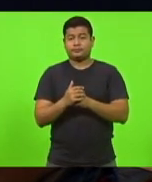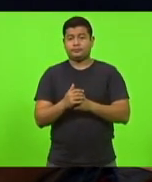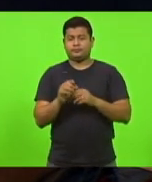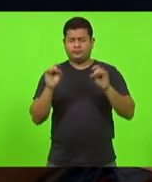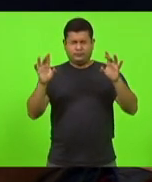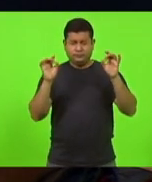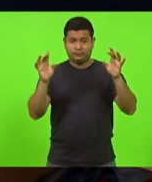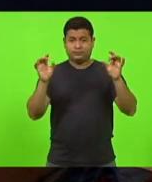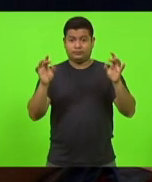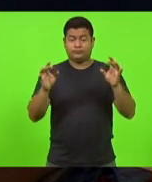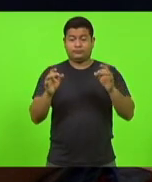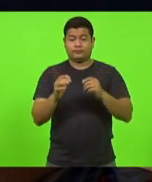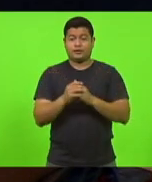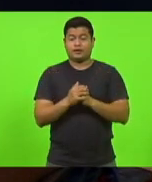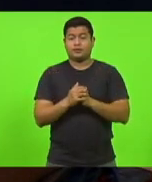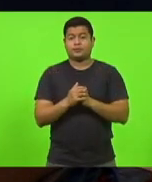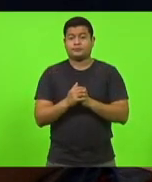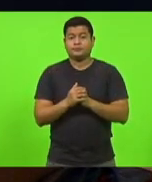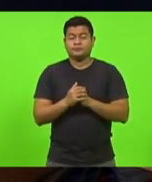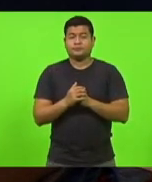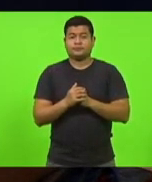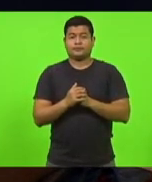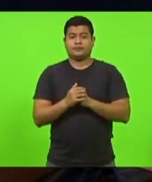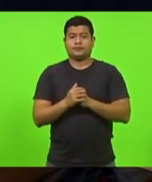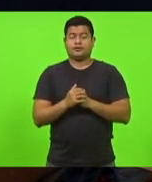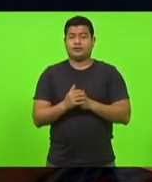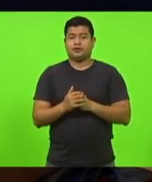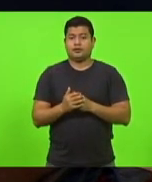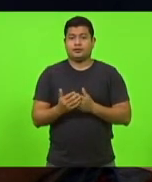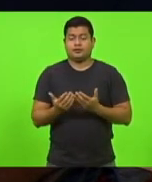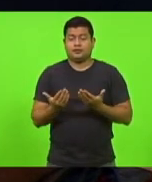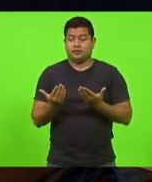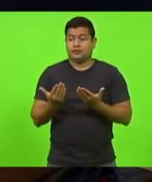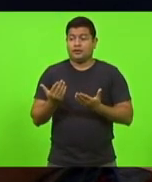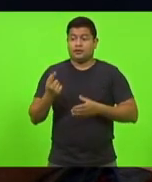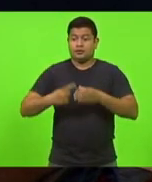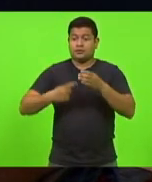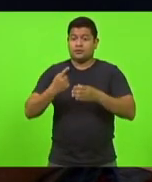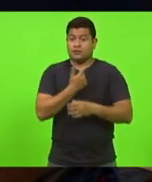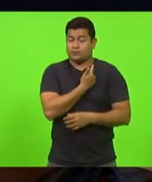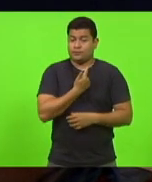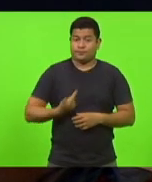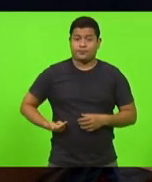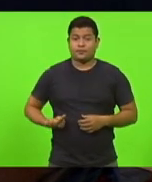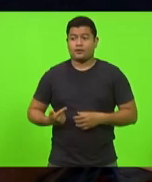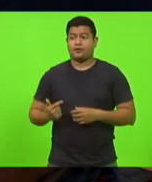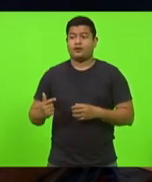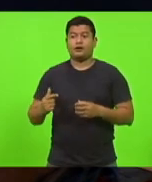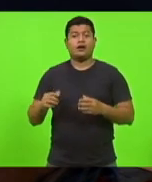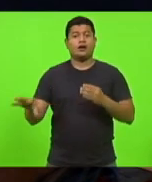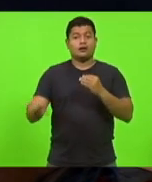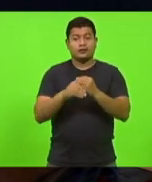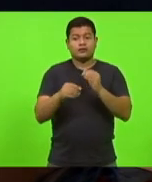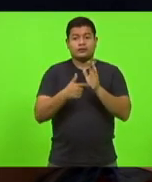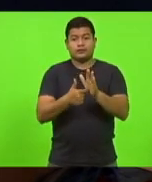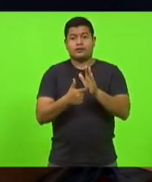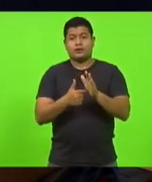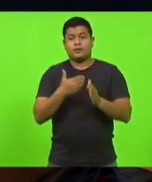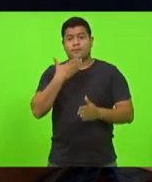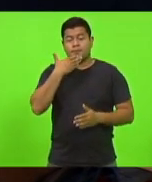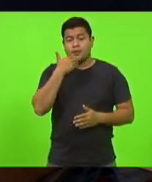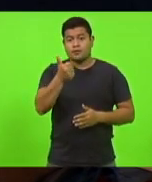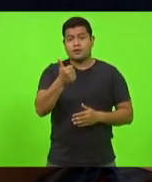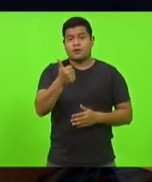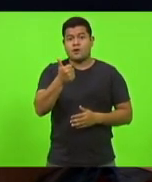lá, discutiu com o governo e trouxe para cá o substitutivo global, que melhorou a qualidade